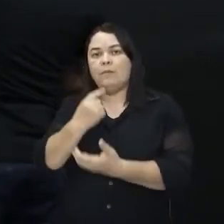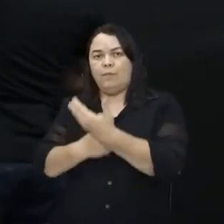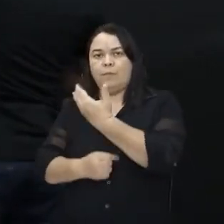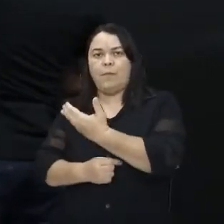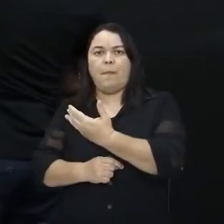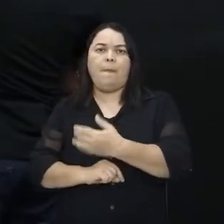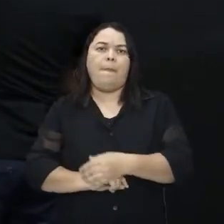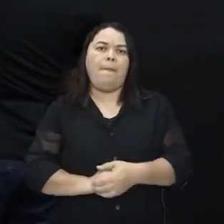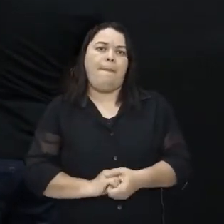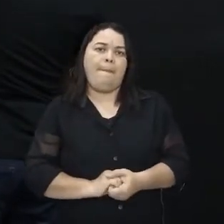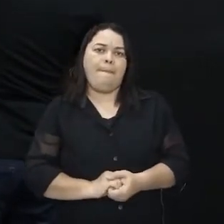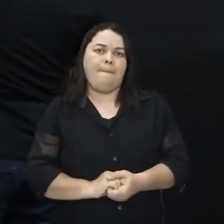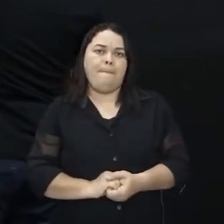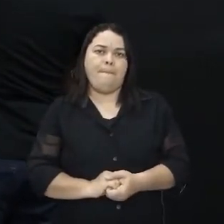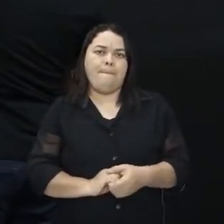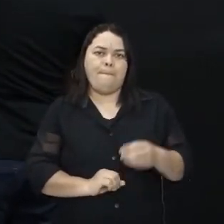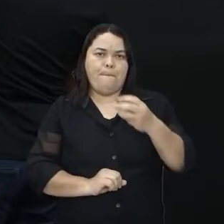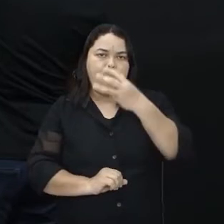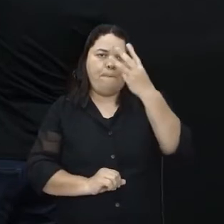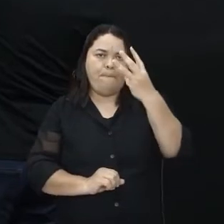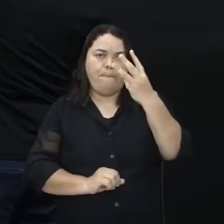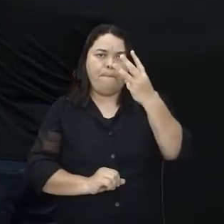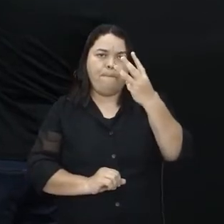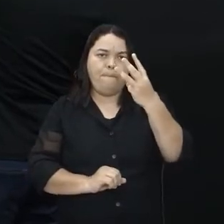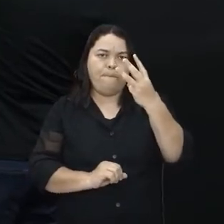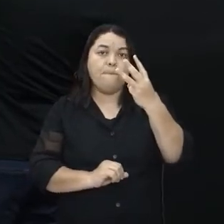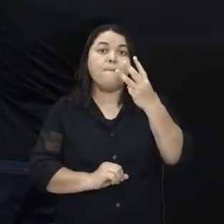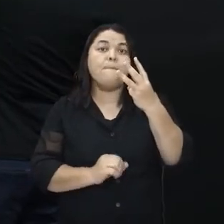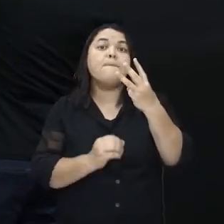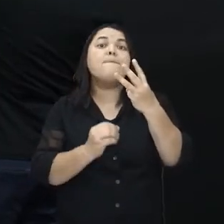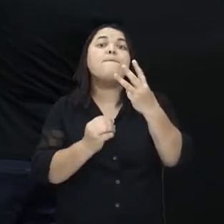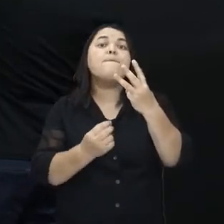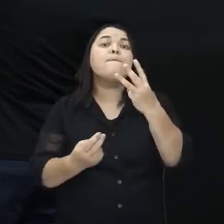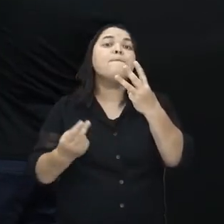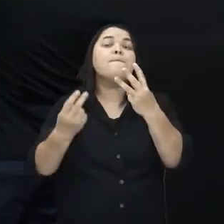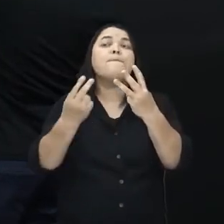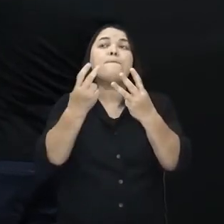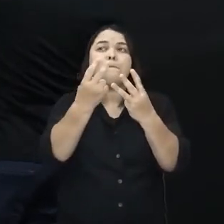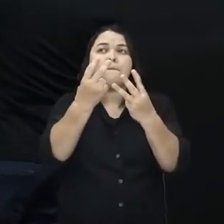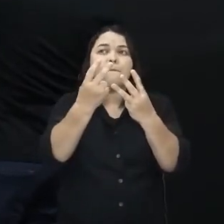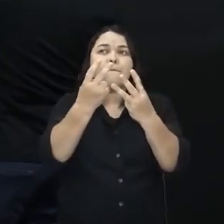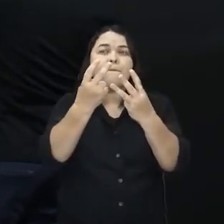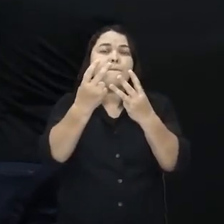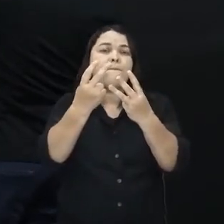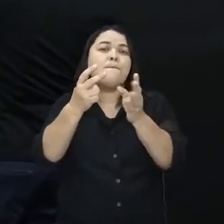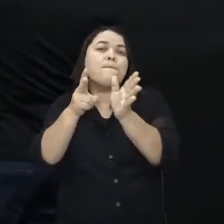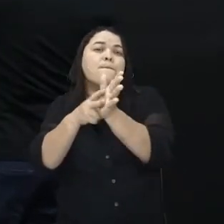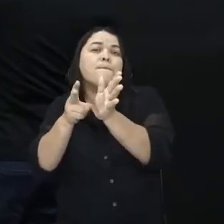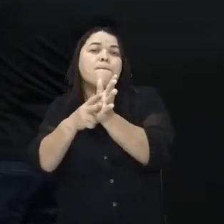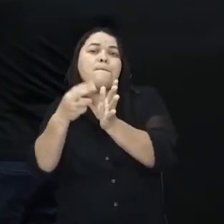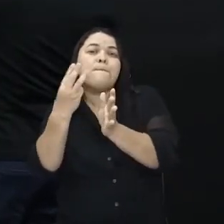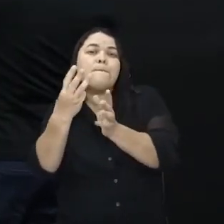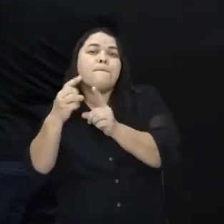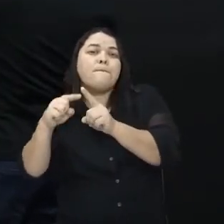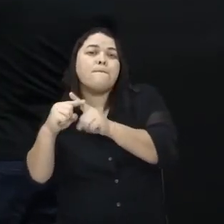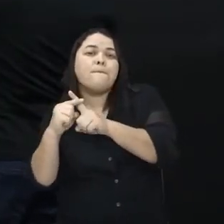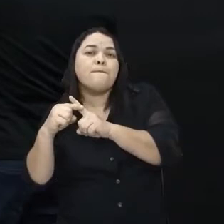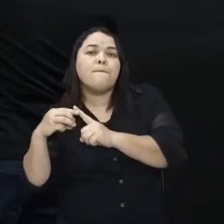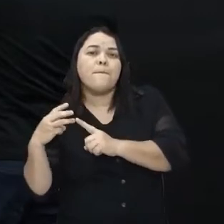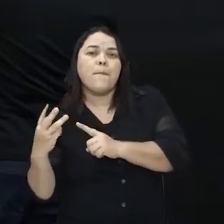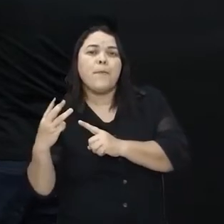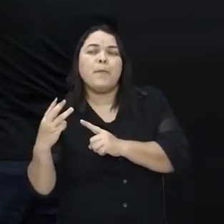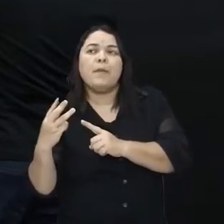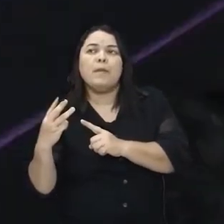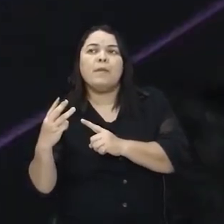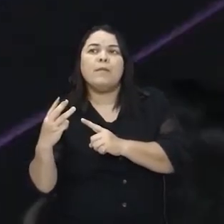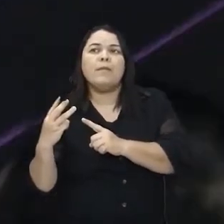exemplo, 3 ao quadrado é igual a 3 vezes 3. Portanto, 3 ao